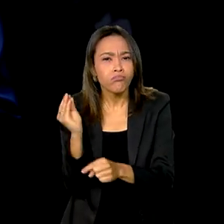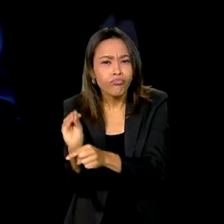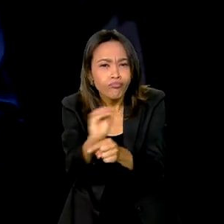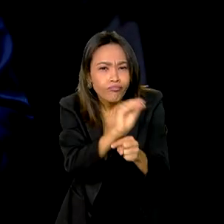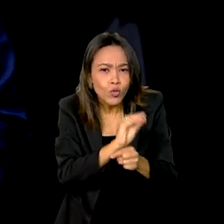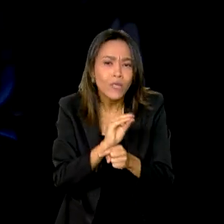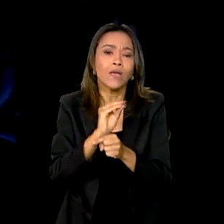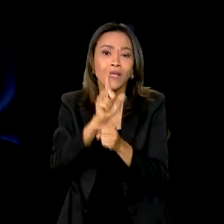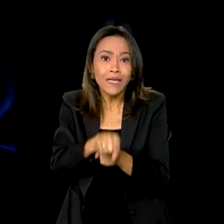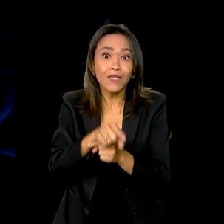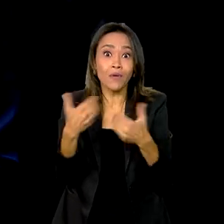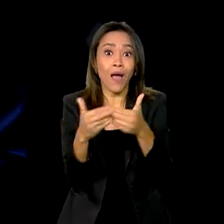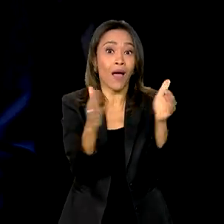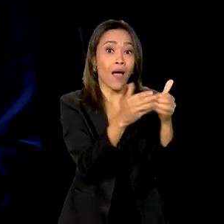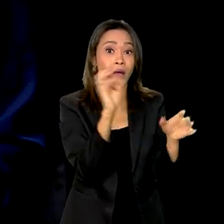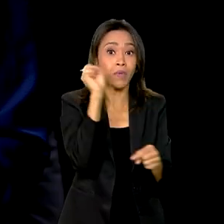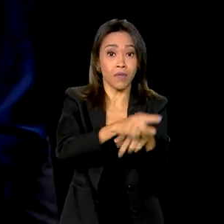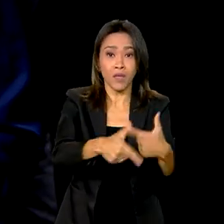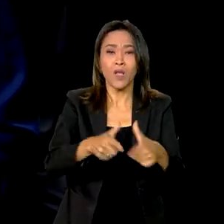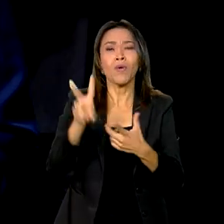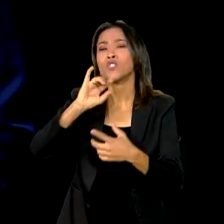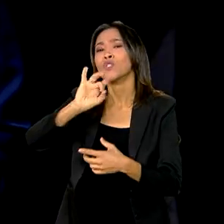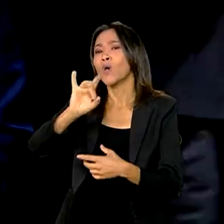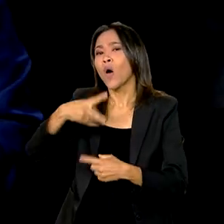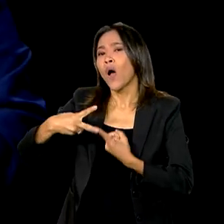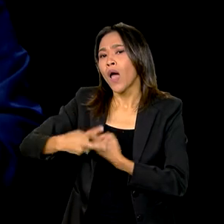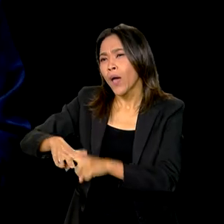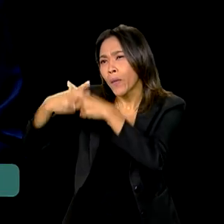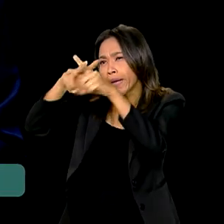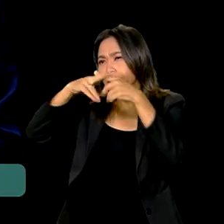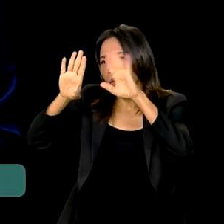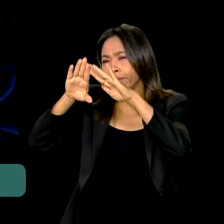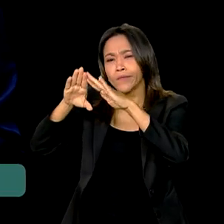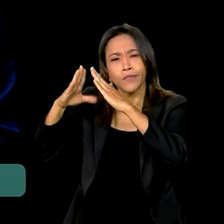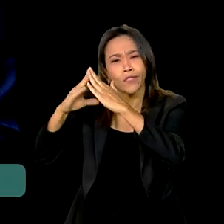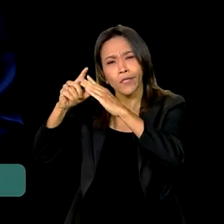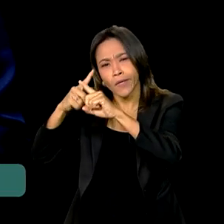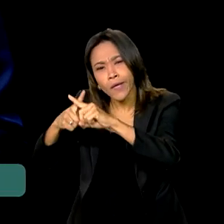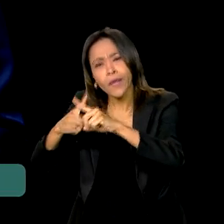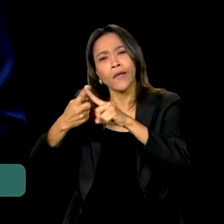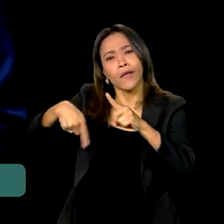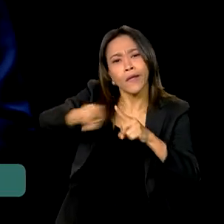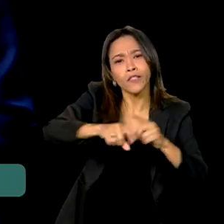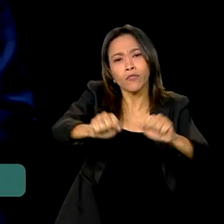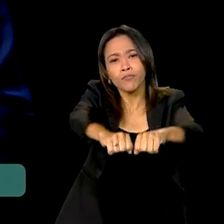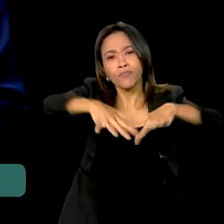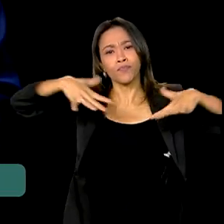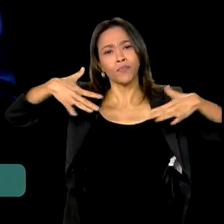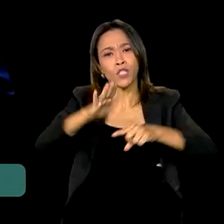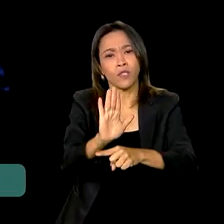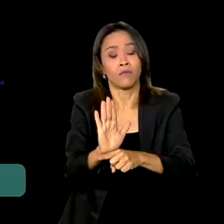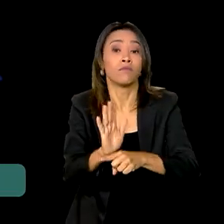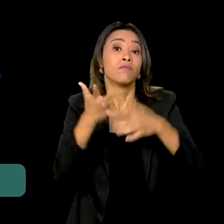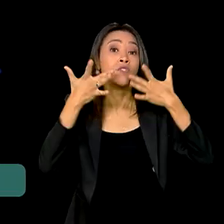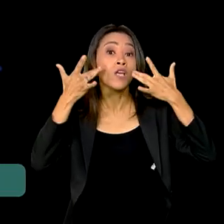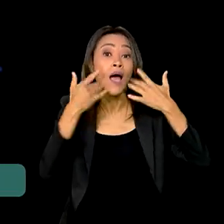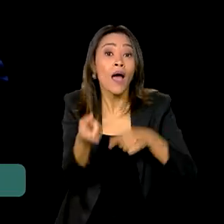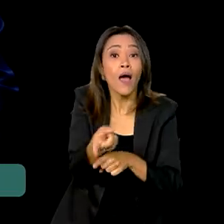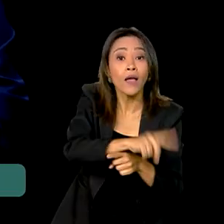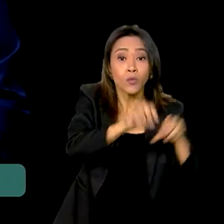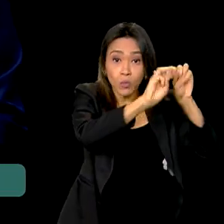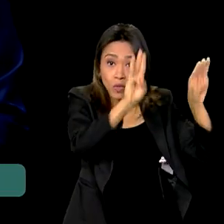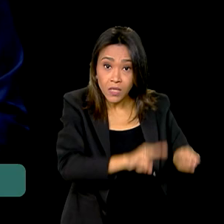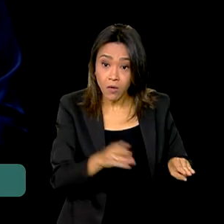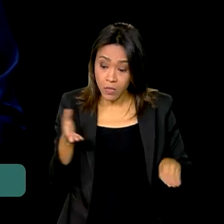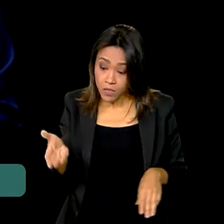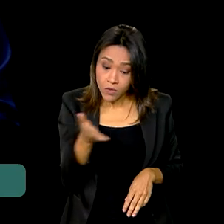emprego. Não se trata apenas de recuperação de igrejas, teatros, museus, mas de todo esse investimento vai